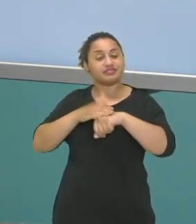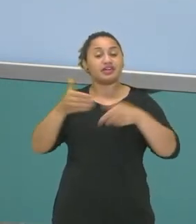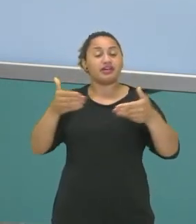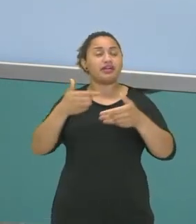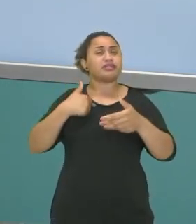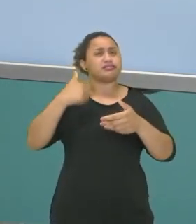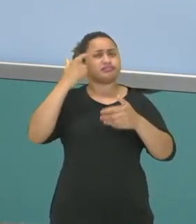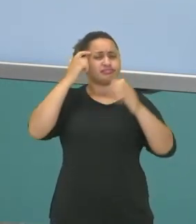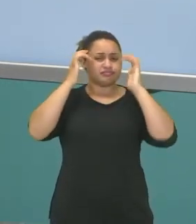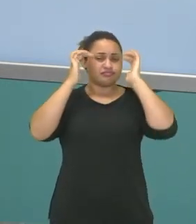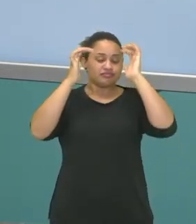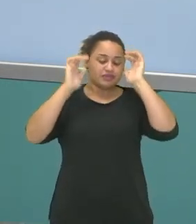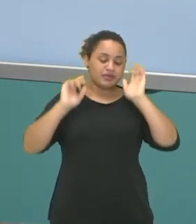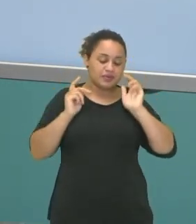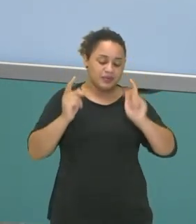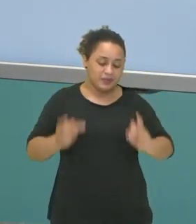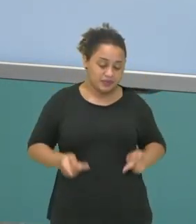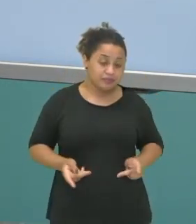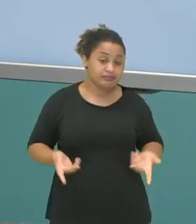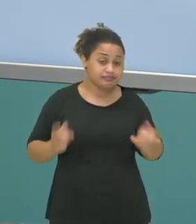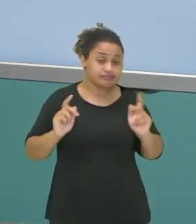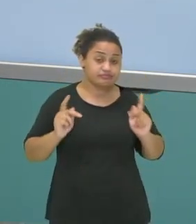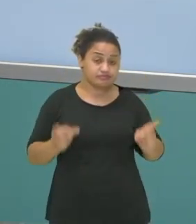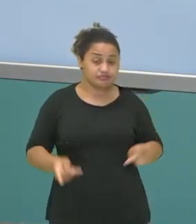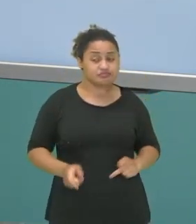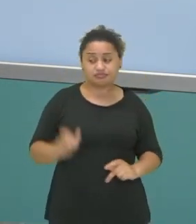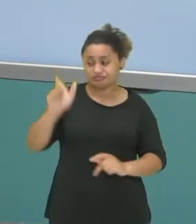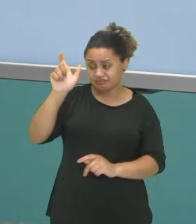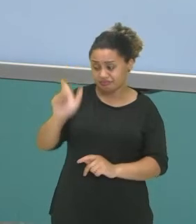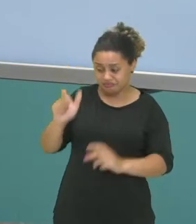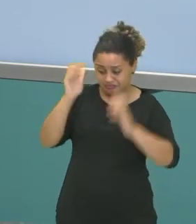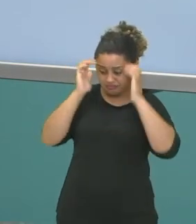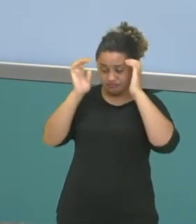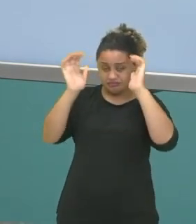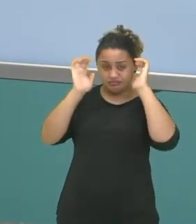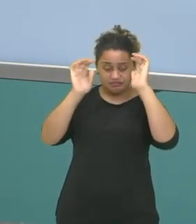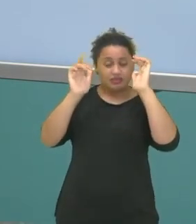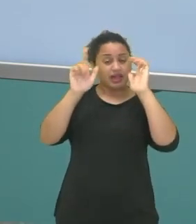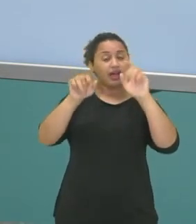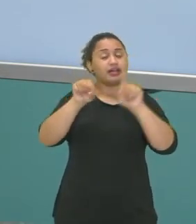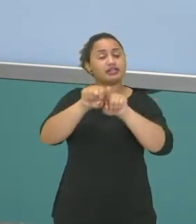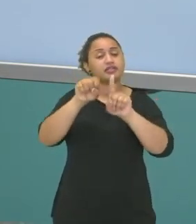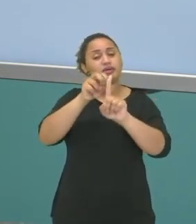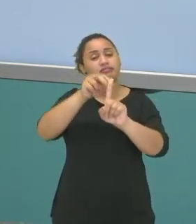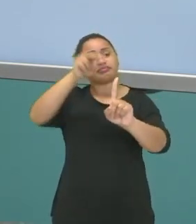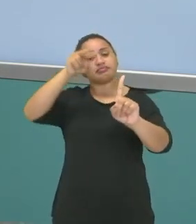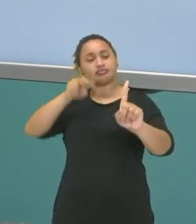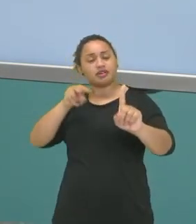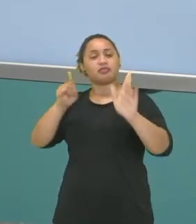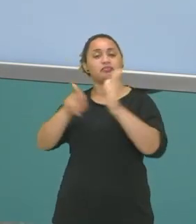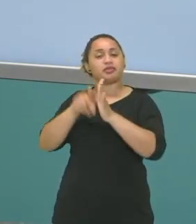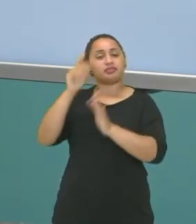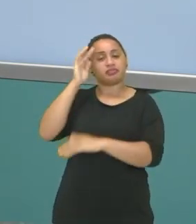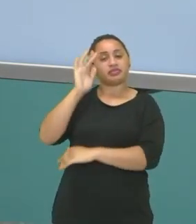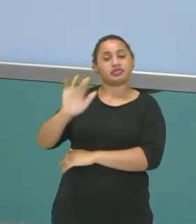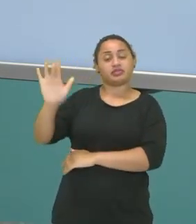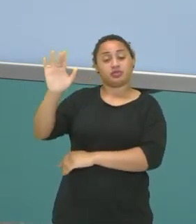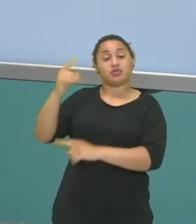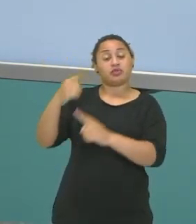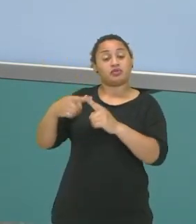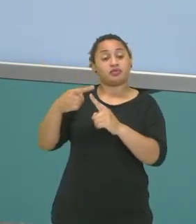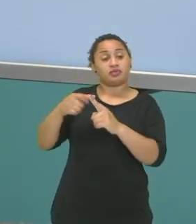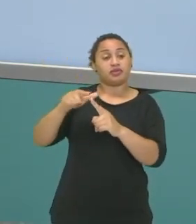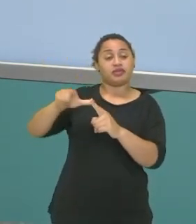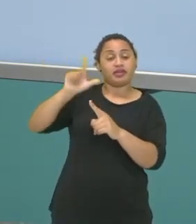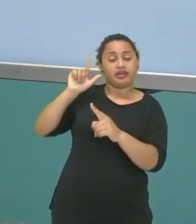humana, o ser humano enquanto ser pensante, torna-se objeto da filosofia. Porque se a antiga